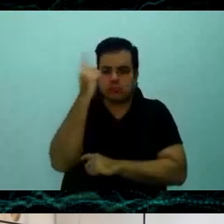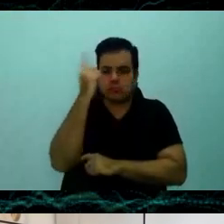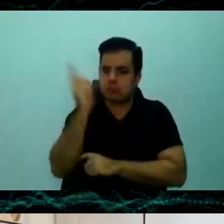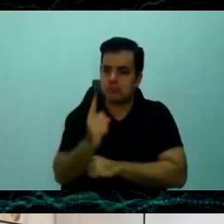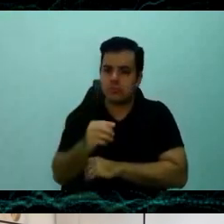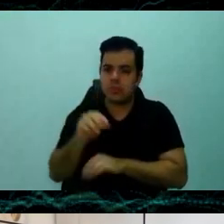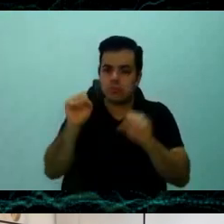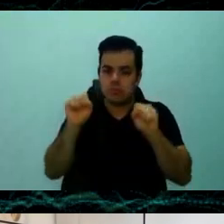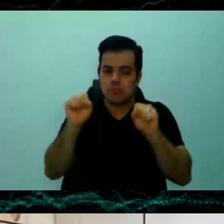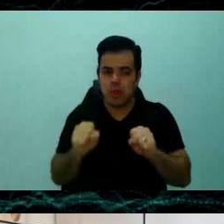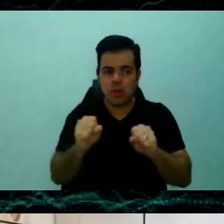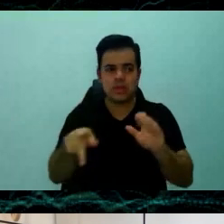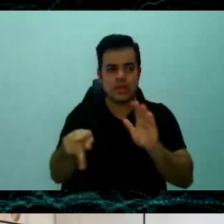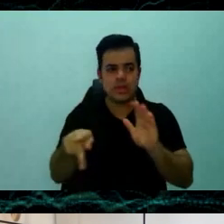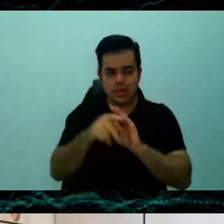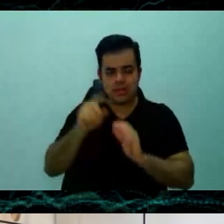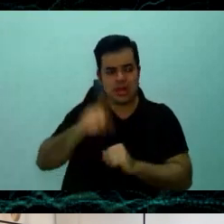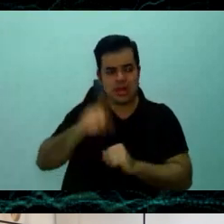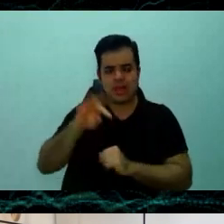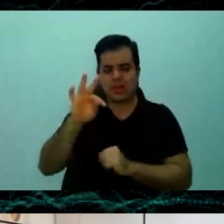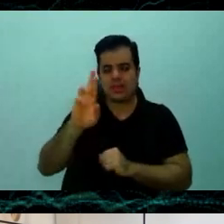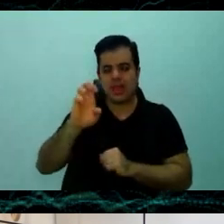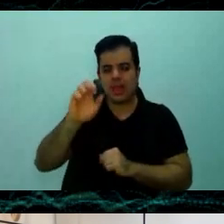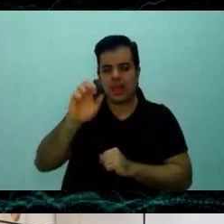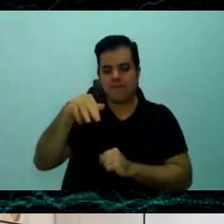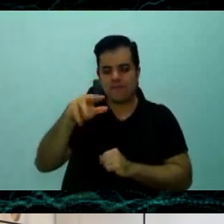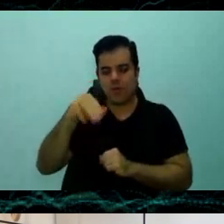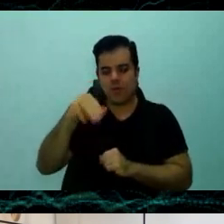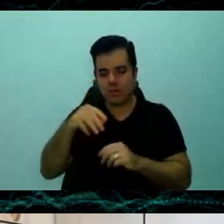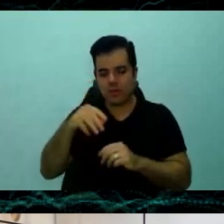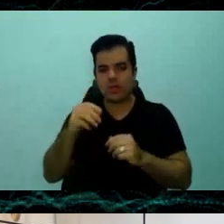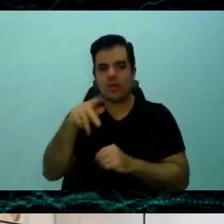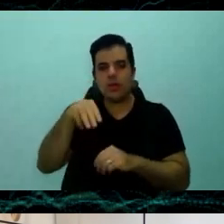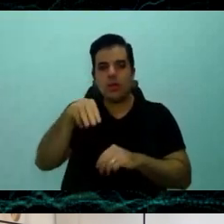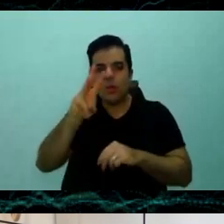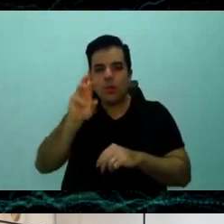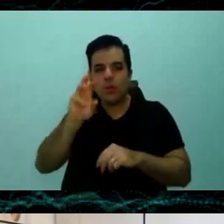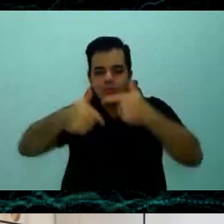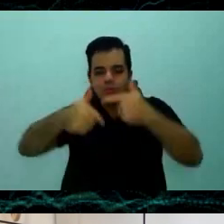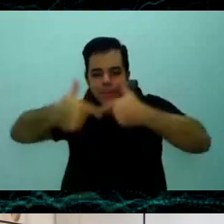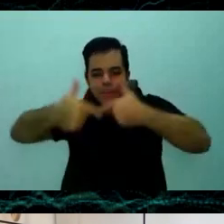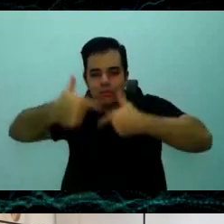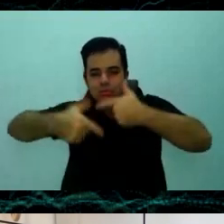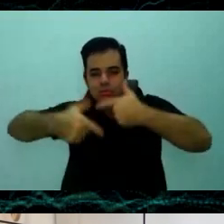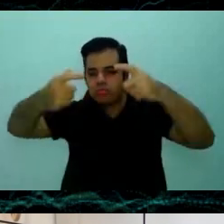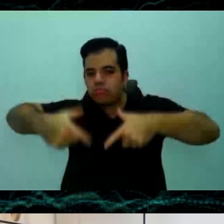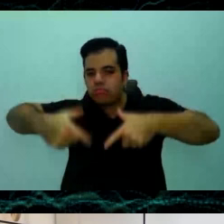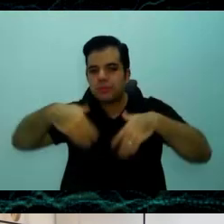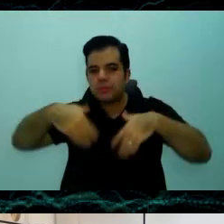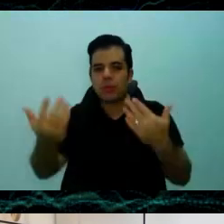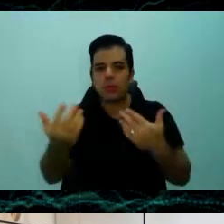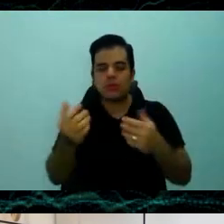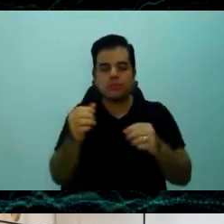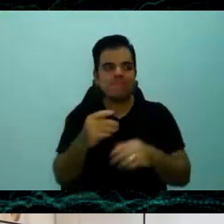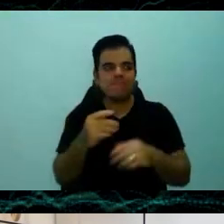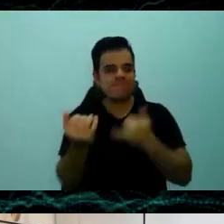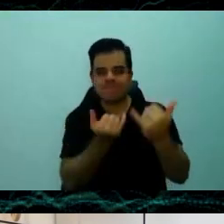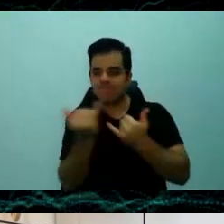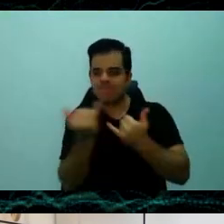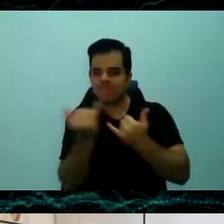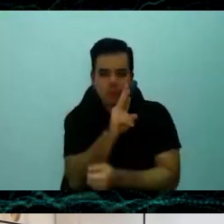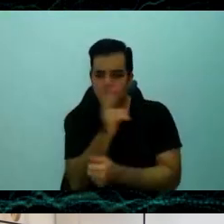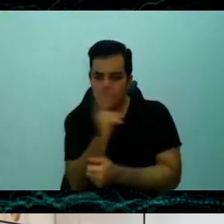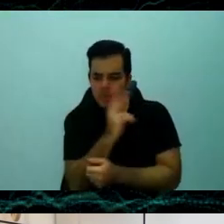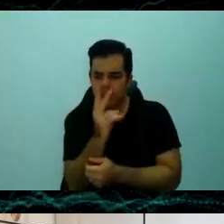Terraform Workspace e aí eu fico brincando entre os ambientes. E autenticação diferente, como que eu faço?